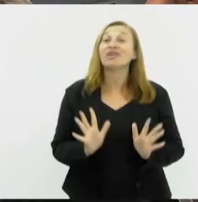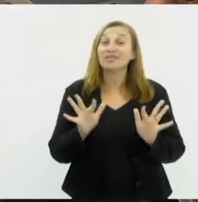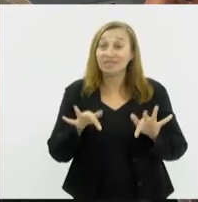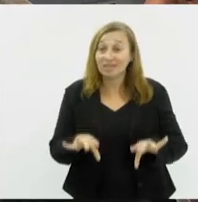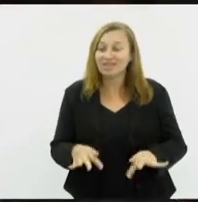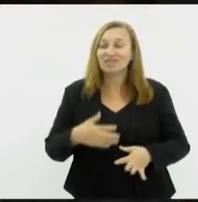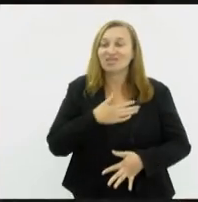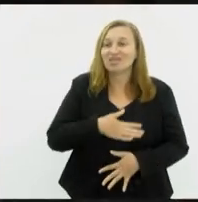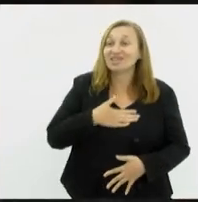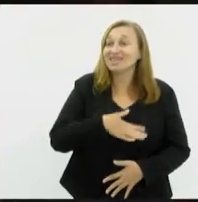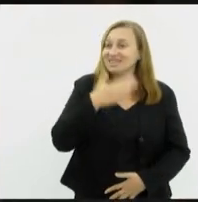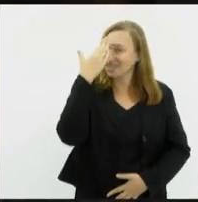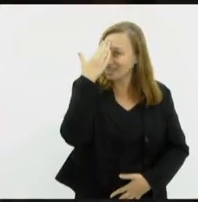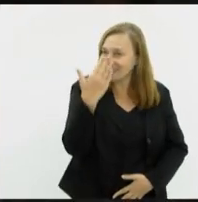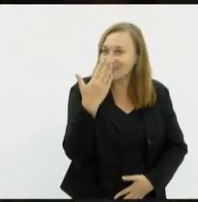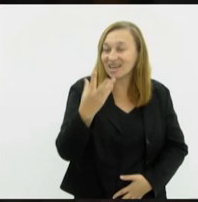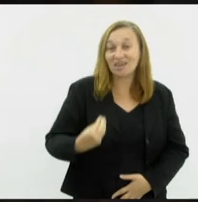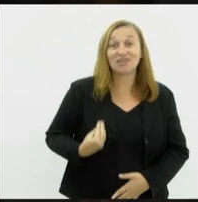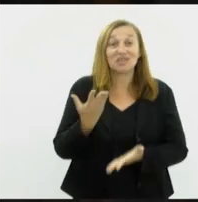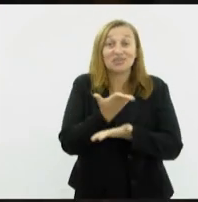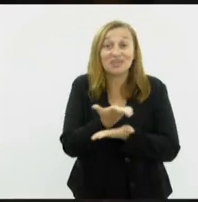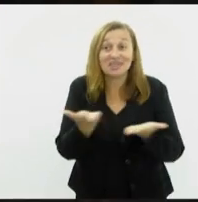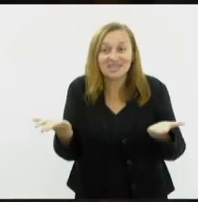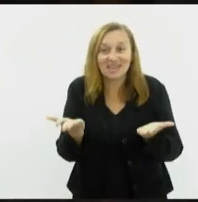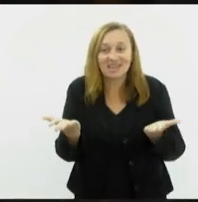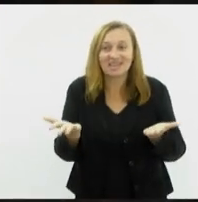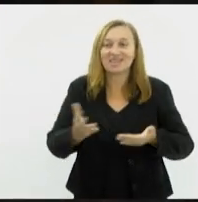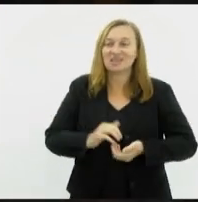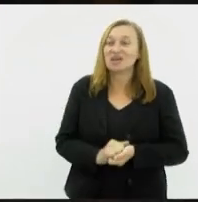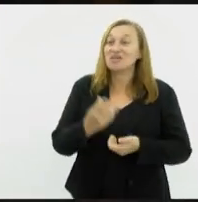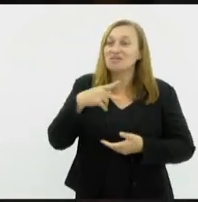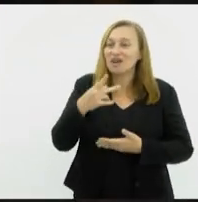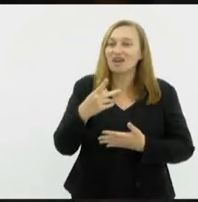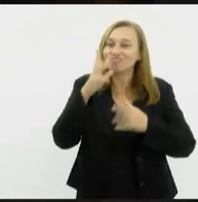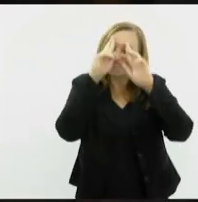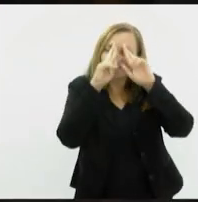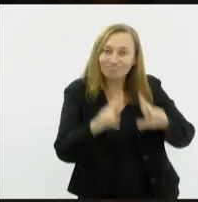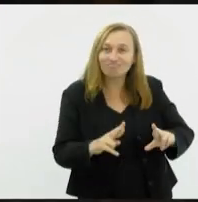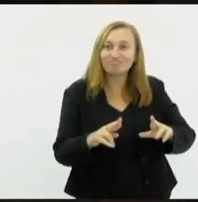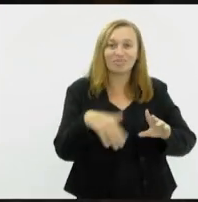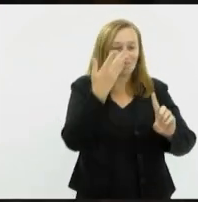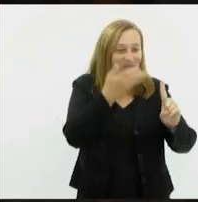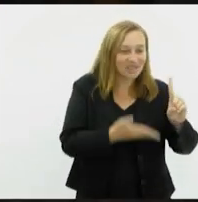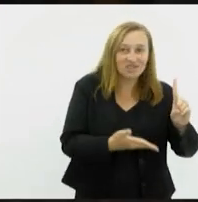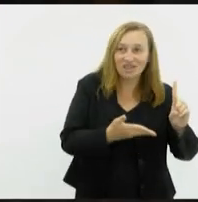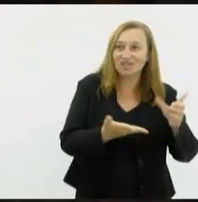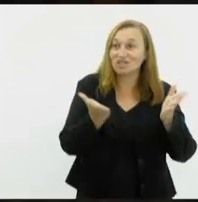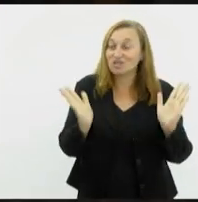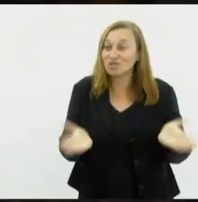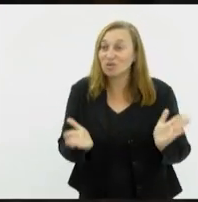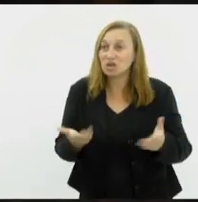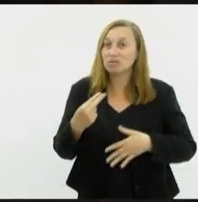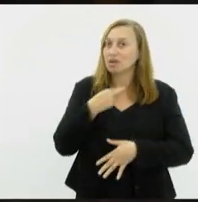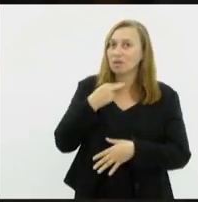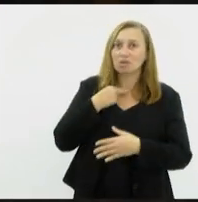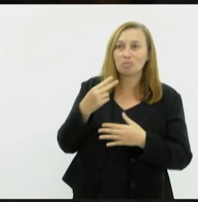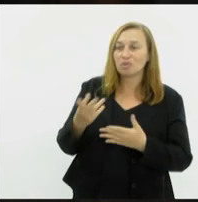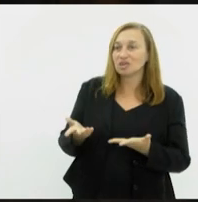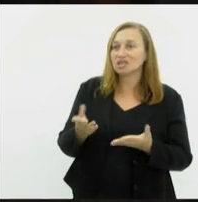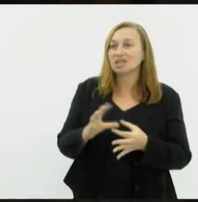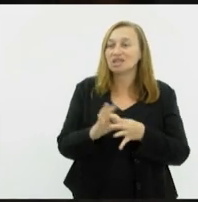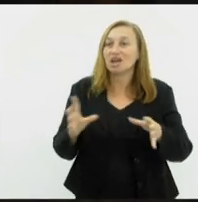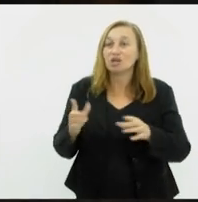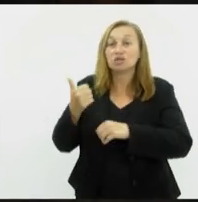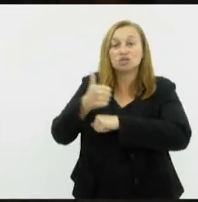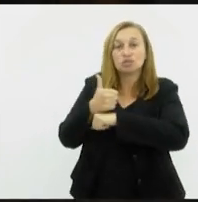Finalizando, gostaria de agradecer a presença de todos e reiterar o nosso respeito a homenageados. Também não posso deixar de agradecer aos